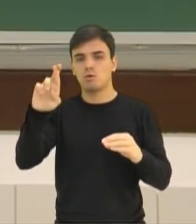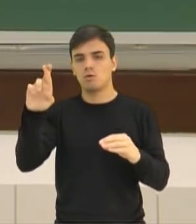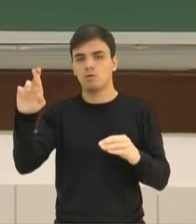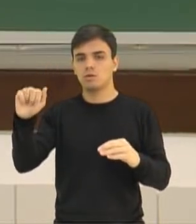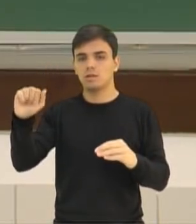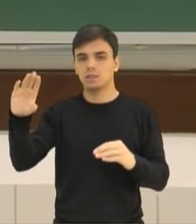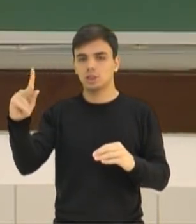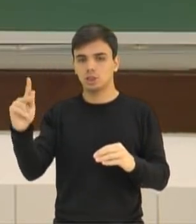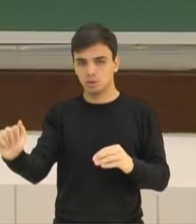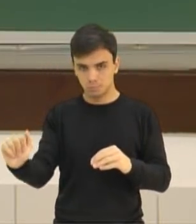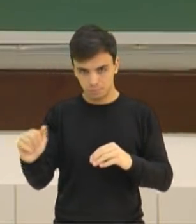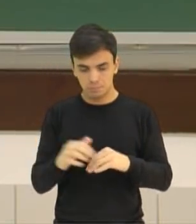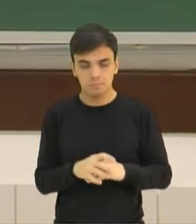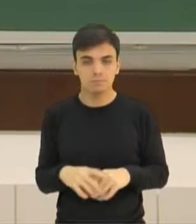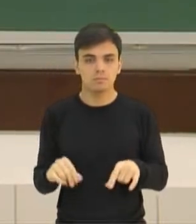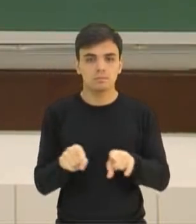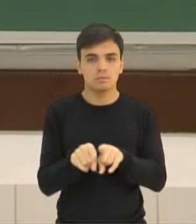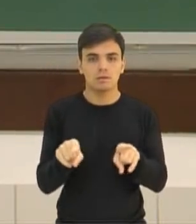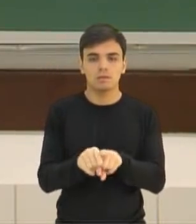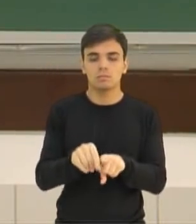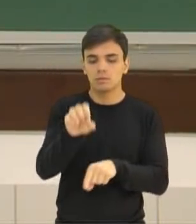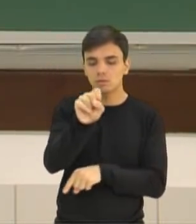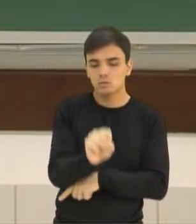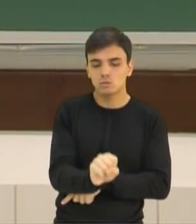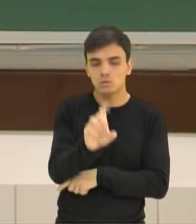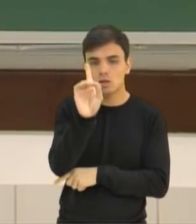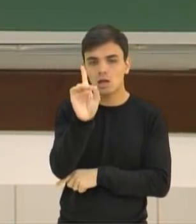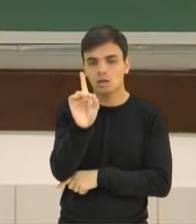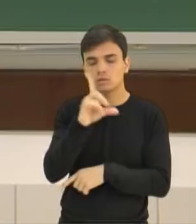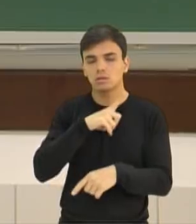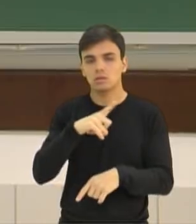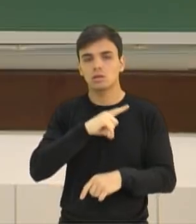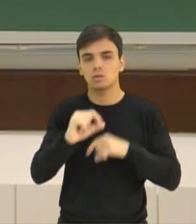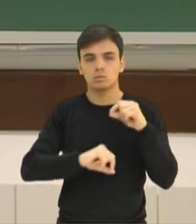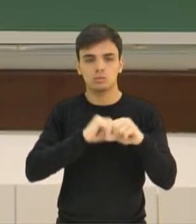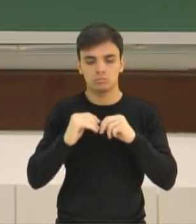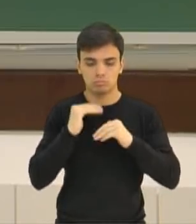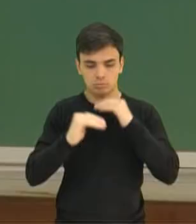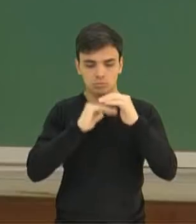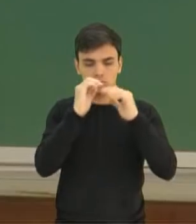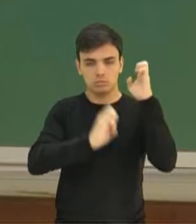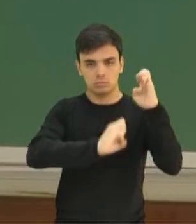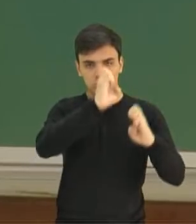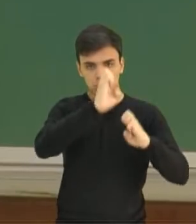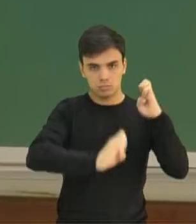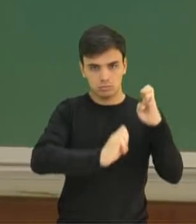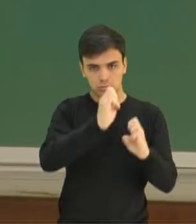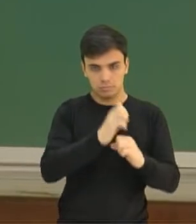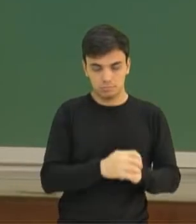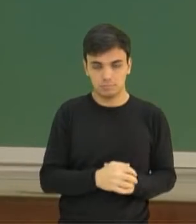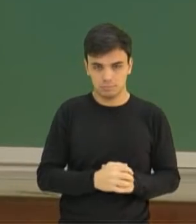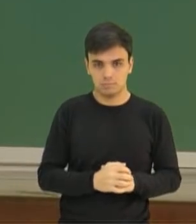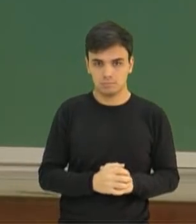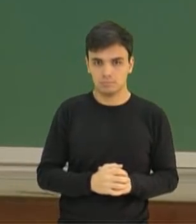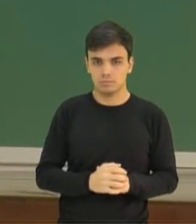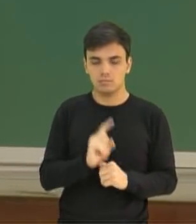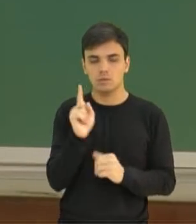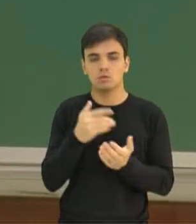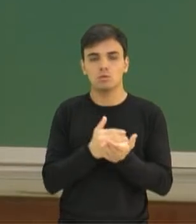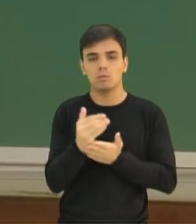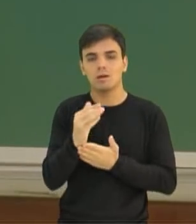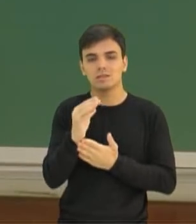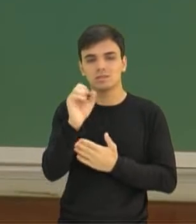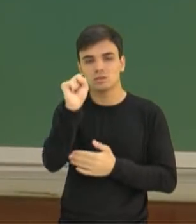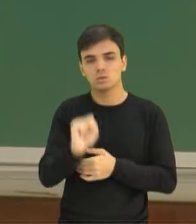dos nordestinos, e para o Sudeste o processo de industrialização. A industrialização do Brasil começa na região Sudeste e